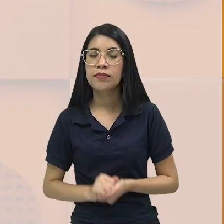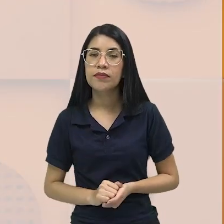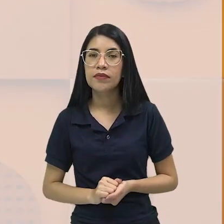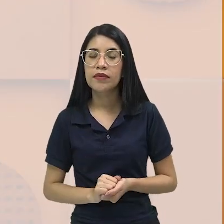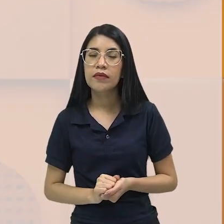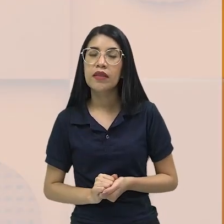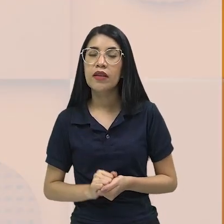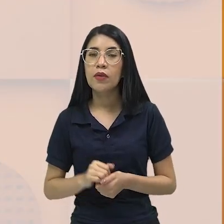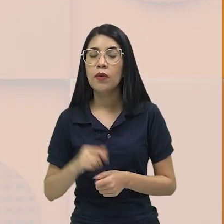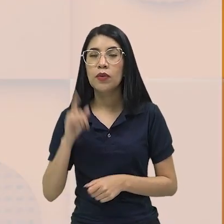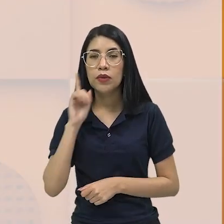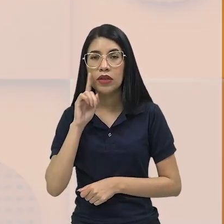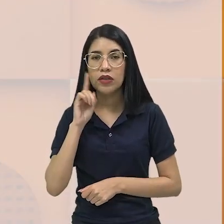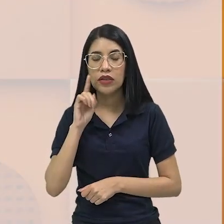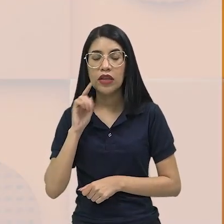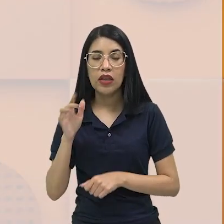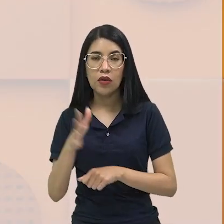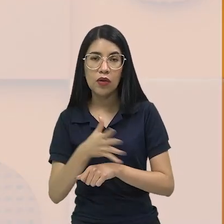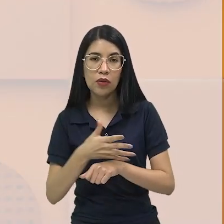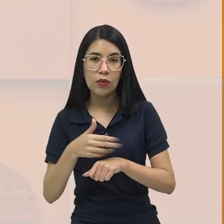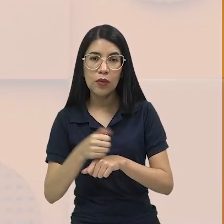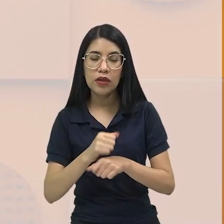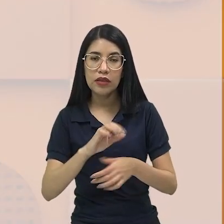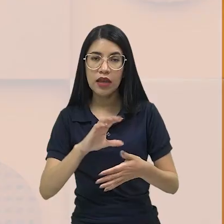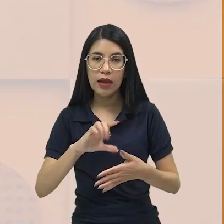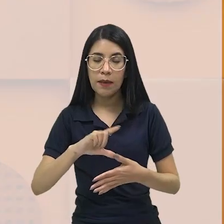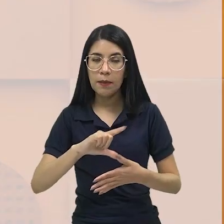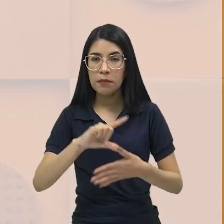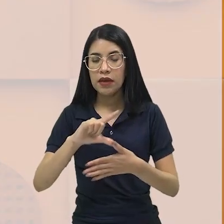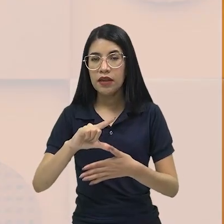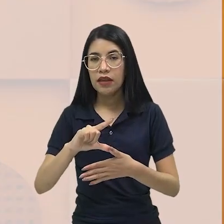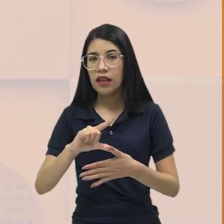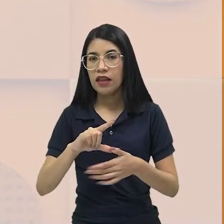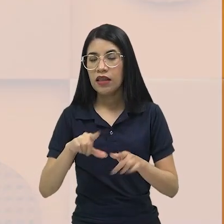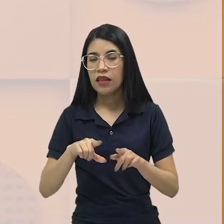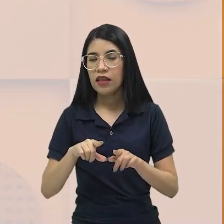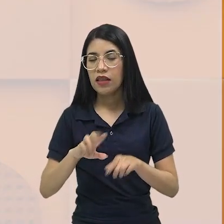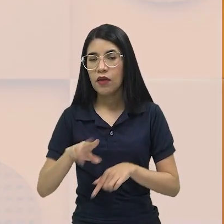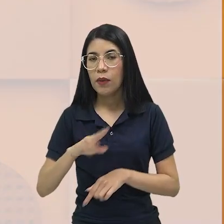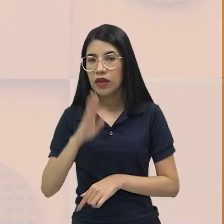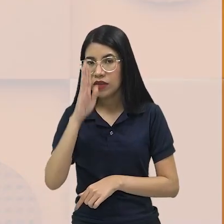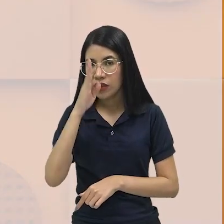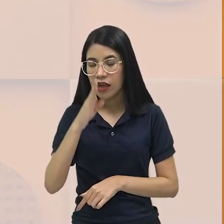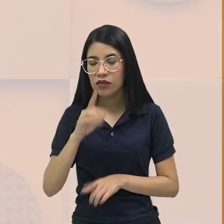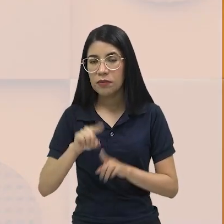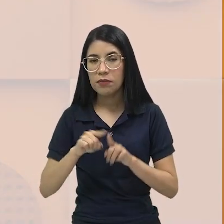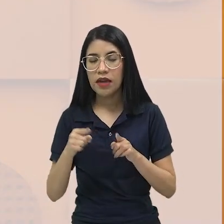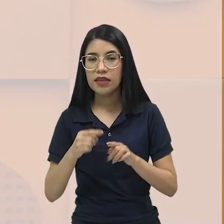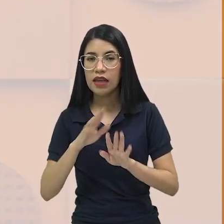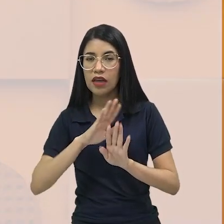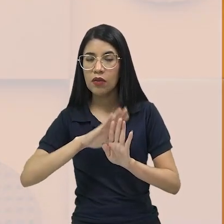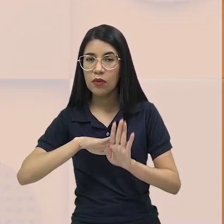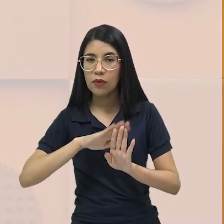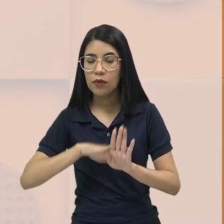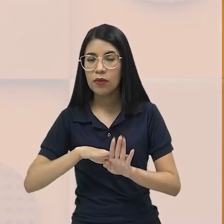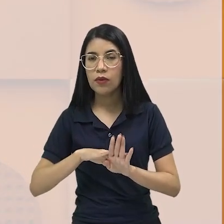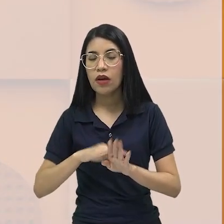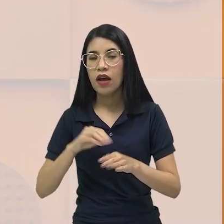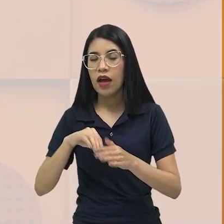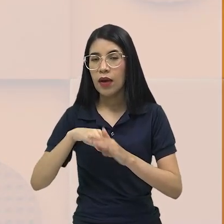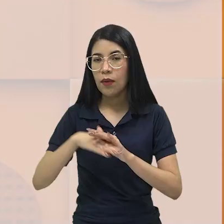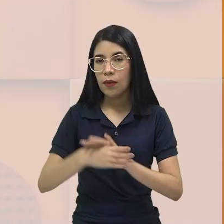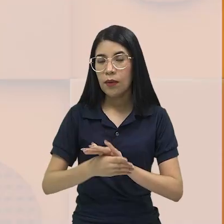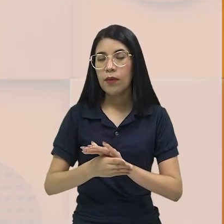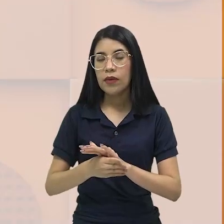Latina, não é uma colonização direta, tá, gente? Mas é uma colonização no que tange a ideologia e os costumes e todo